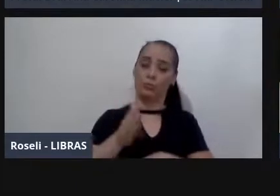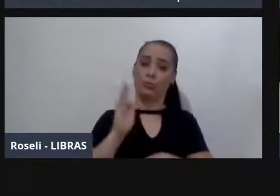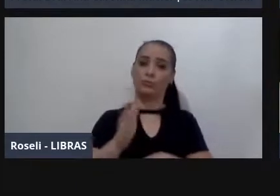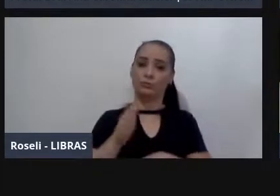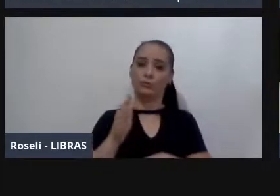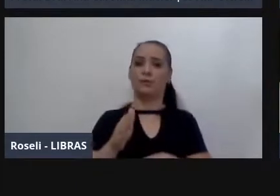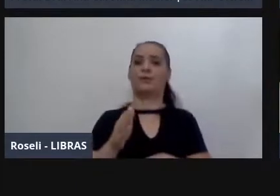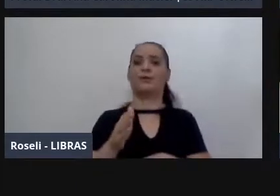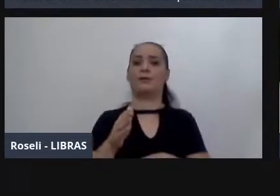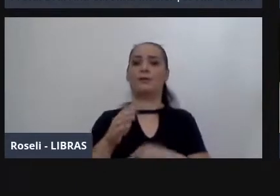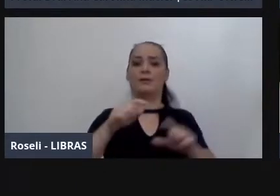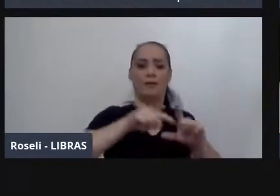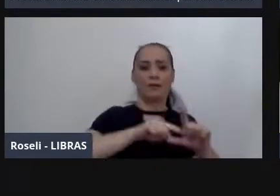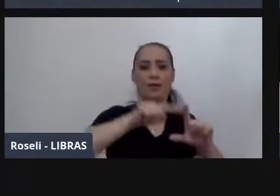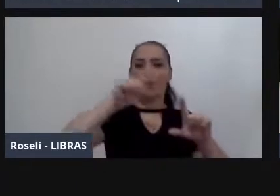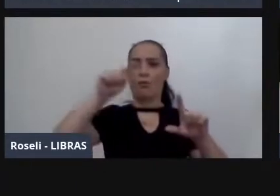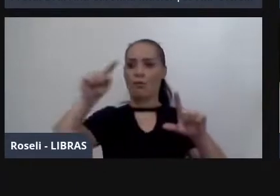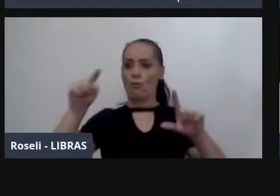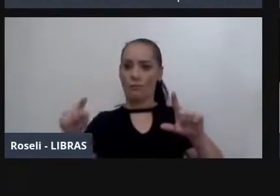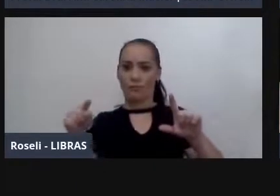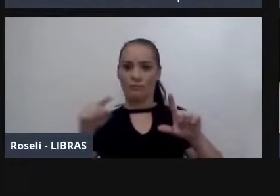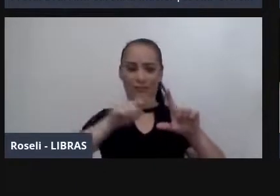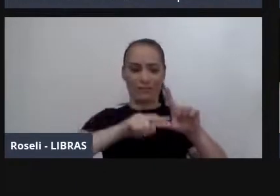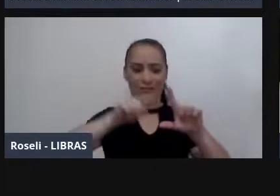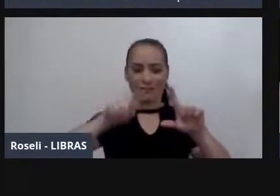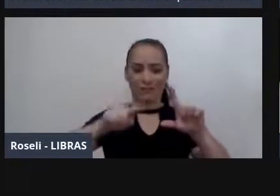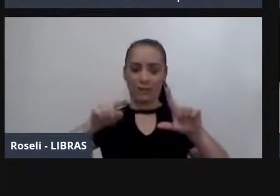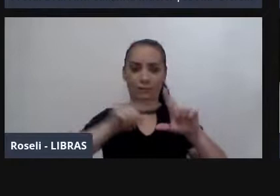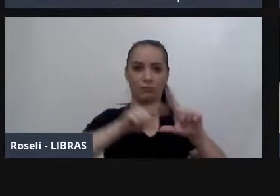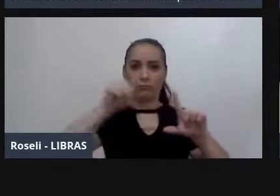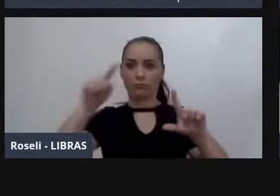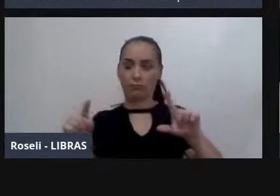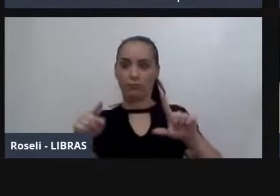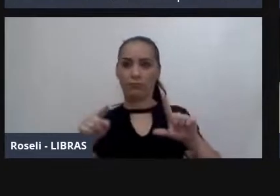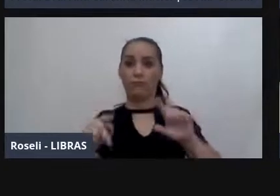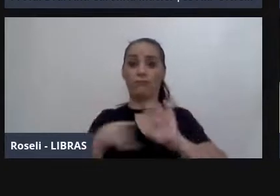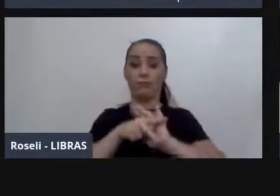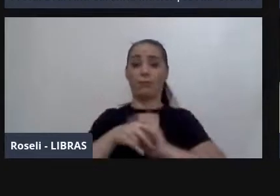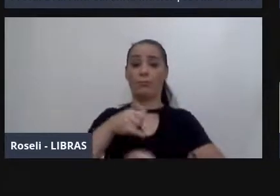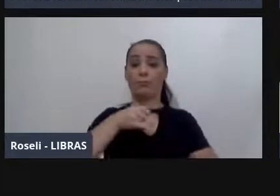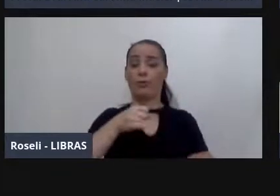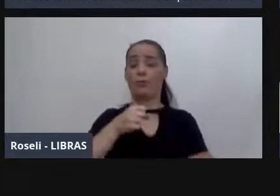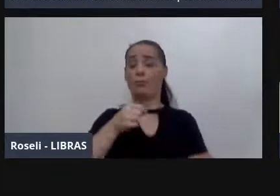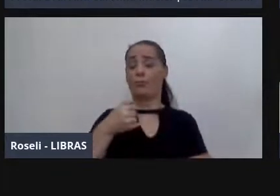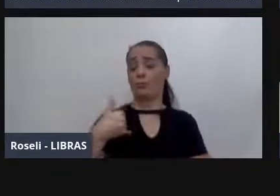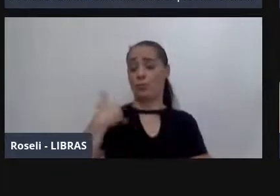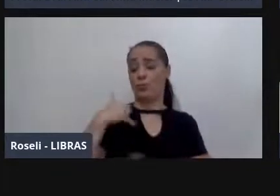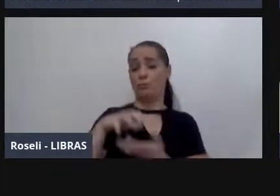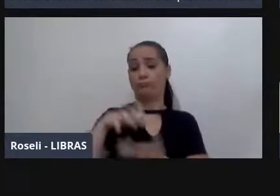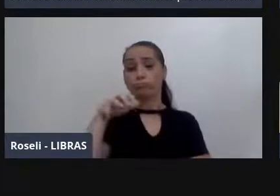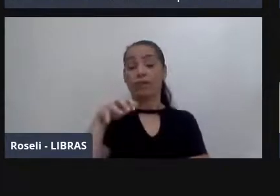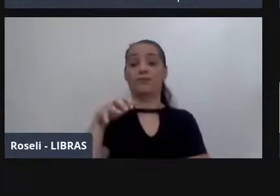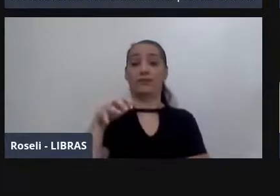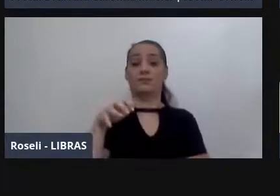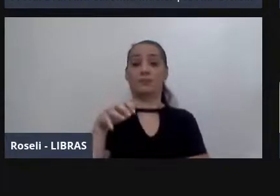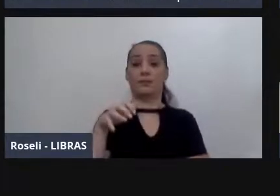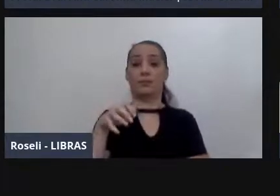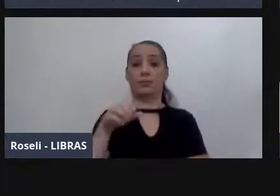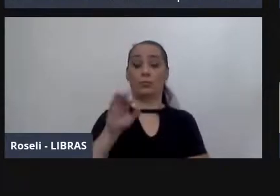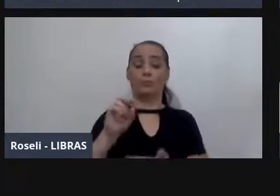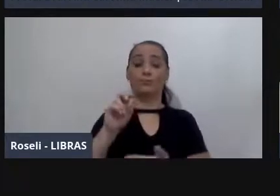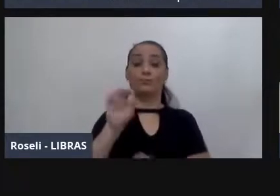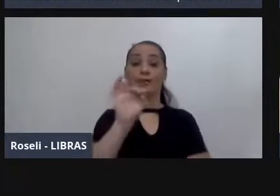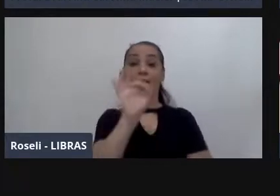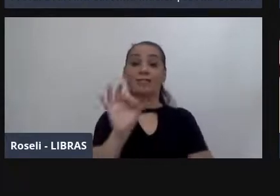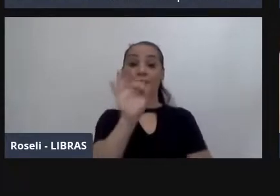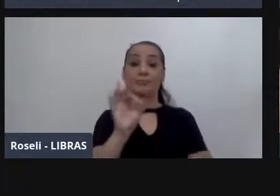do envelhecimento da sociedade e cada vez menos natalidade. A nossa taxa de natalidade no Brasil é inferior à taxa